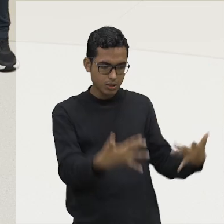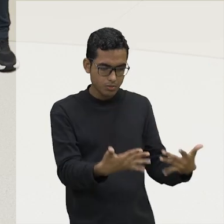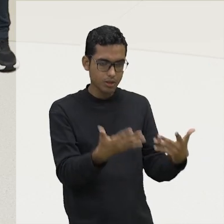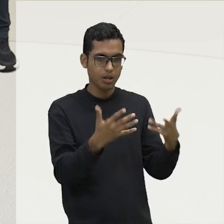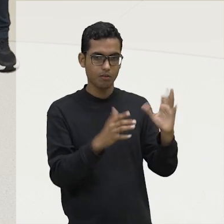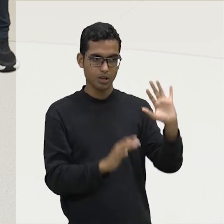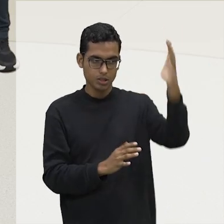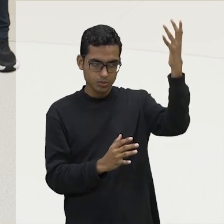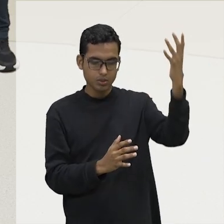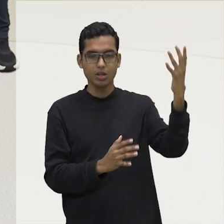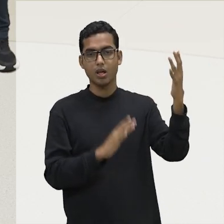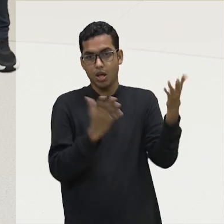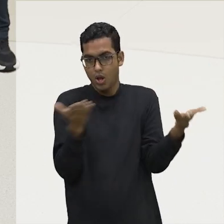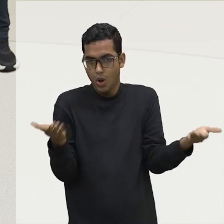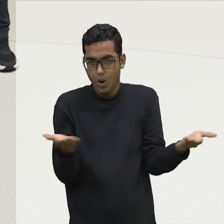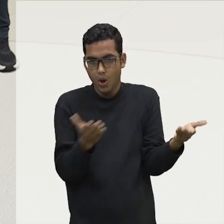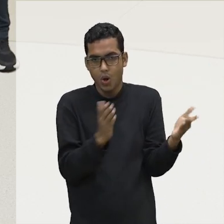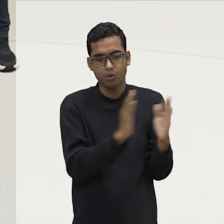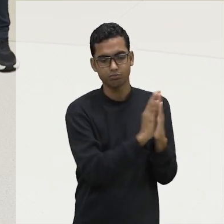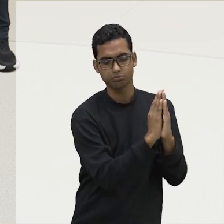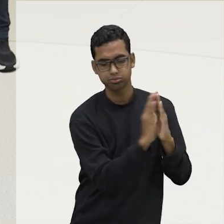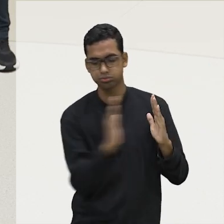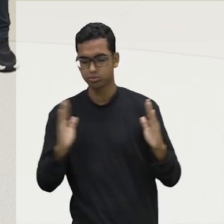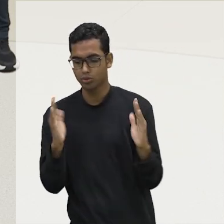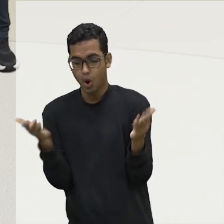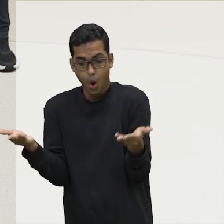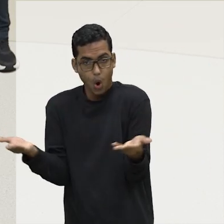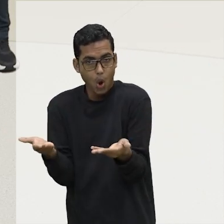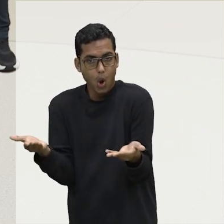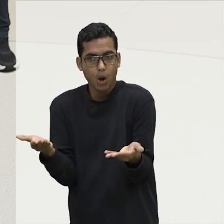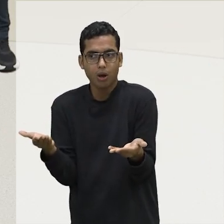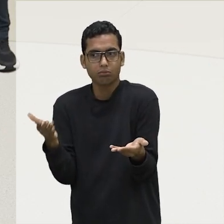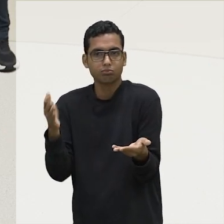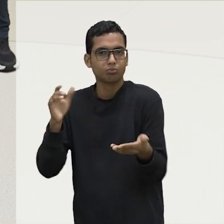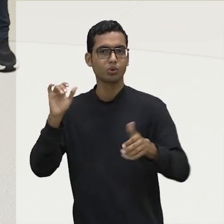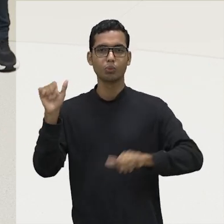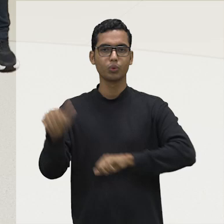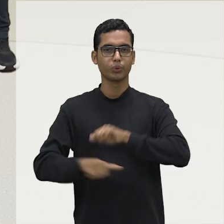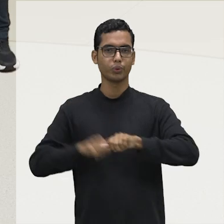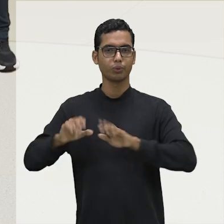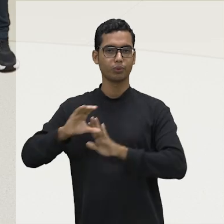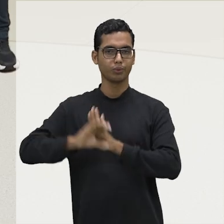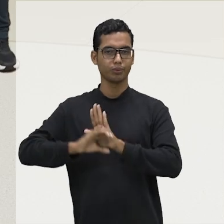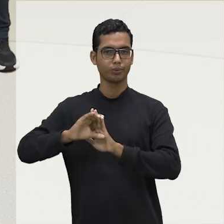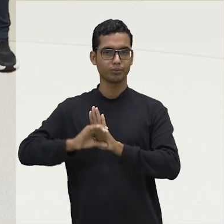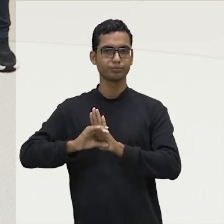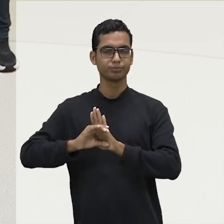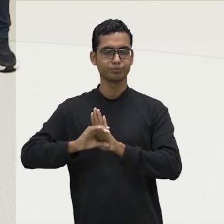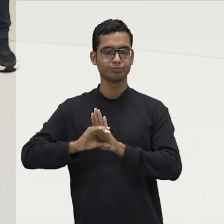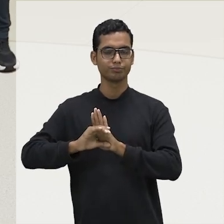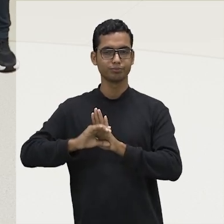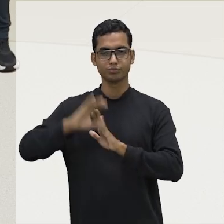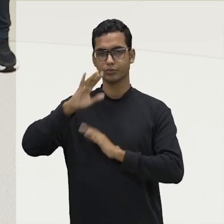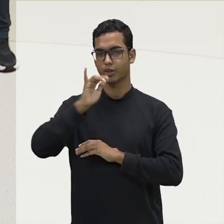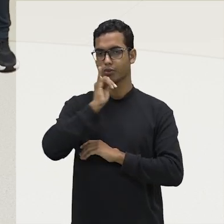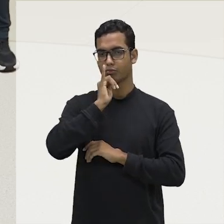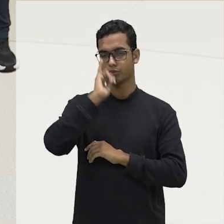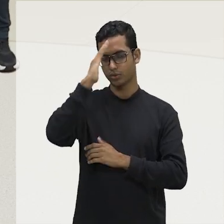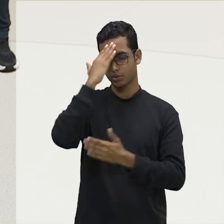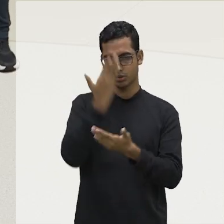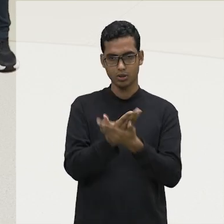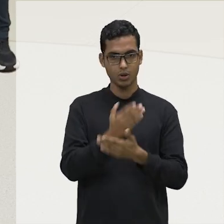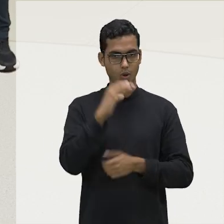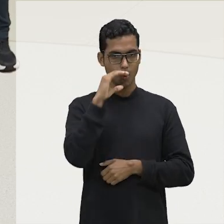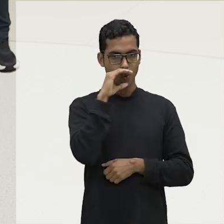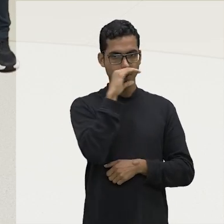maneira e hoje nós temos outro entendimento, é o fenômeno do calor. Antigamente, acreditava-se que o calor